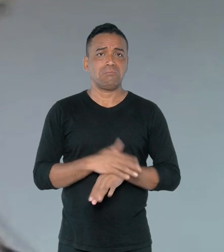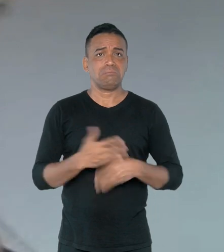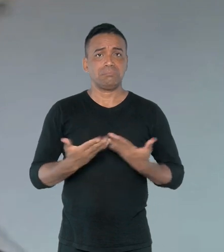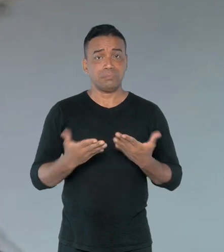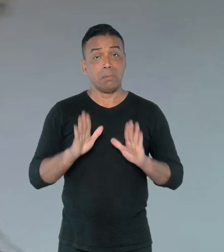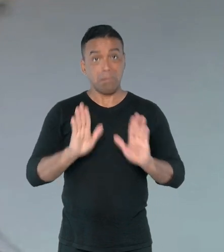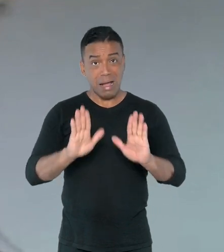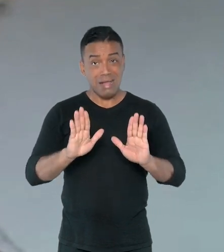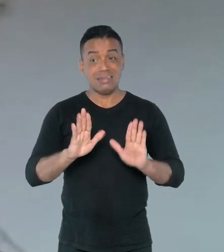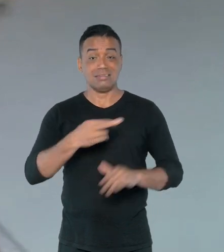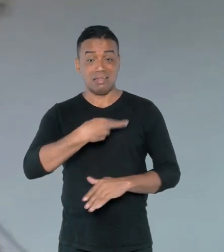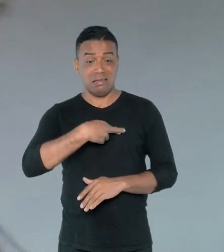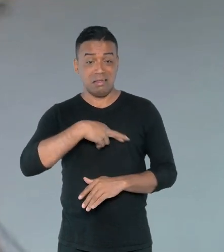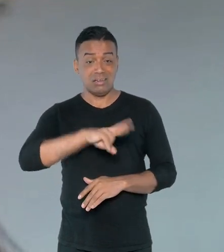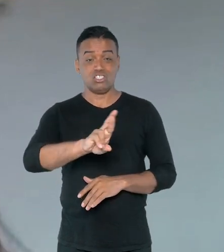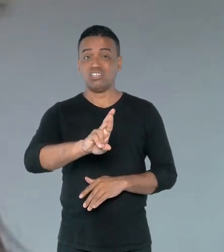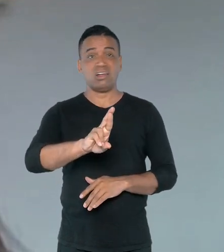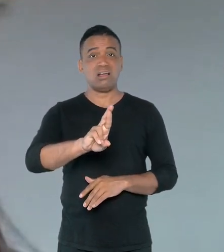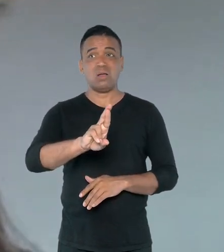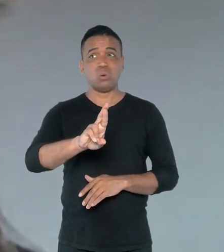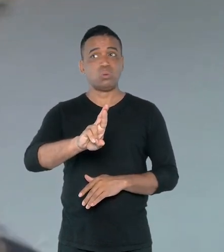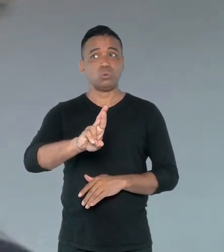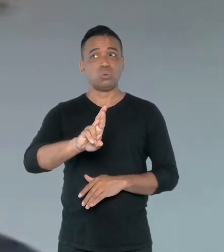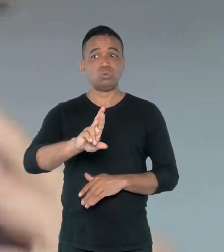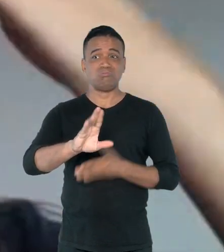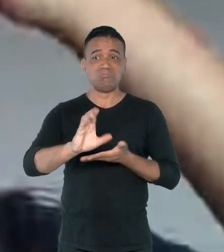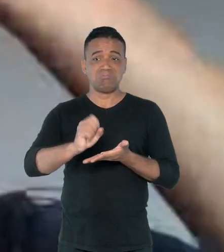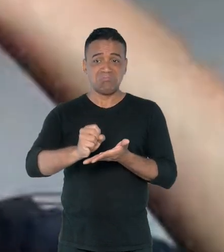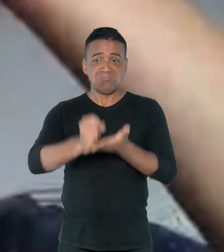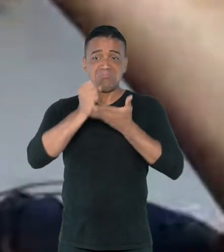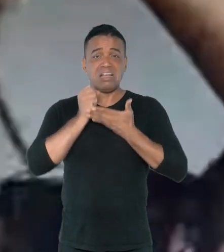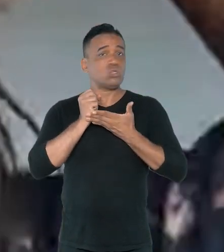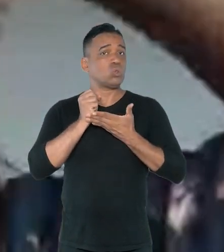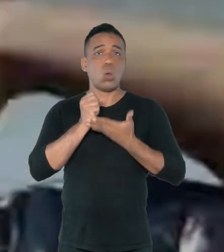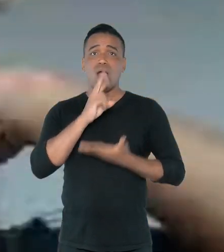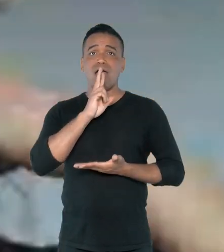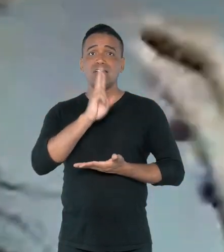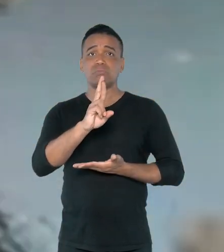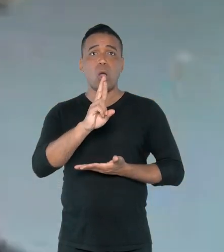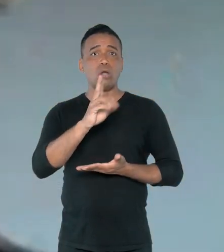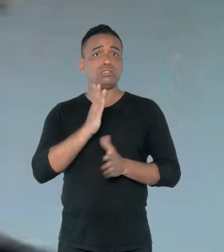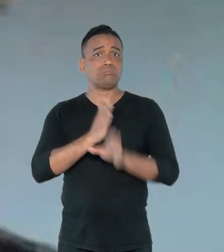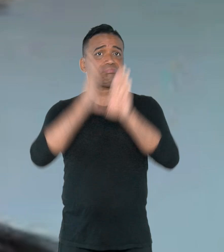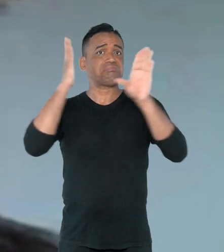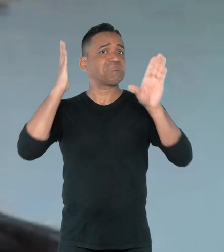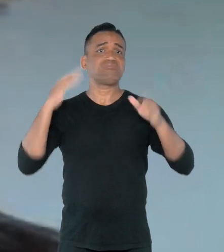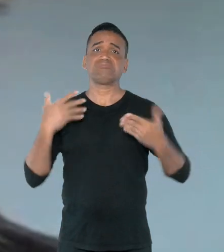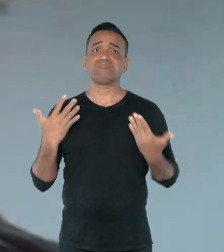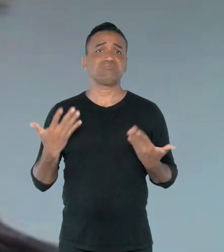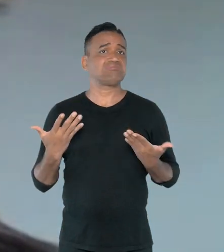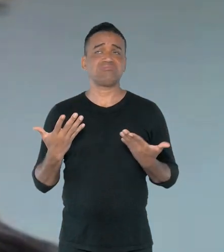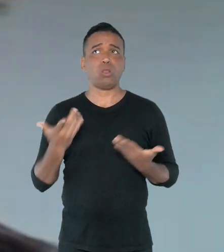Mas as religiões não me supriam, não me traziam essa resposta, assim.